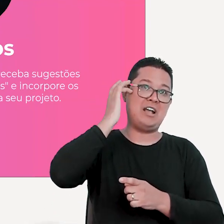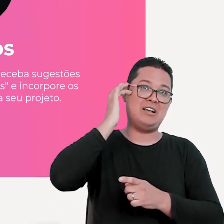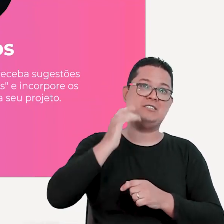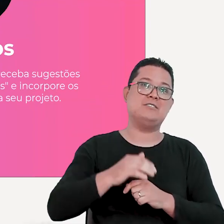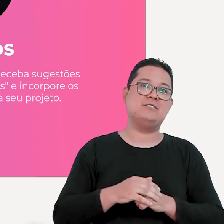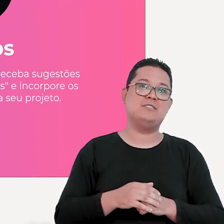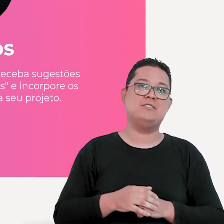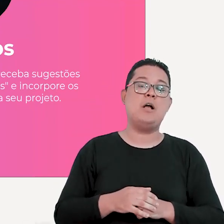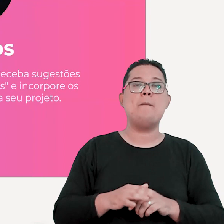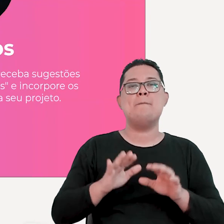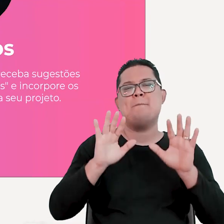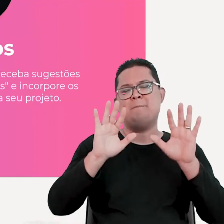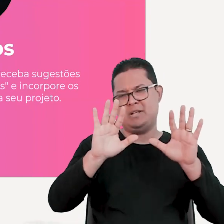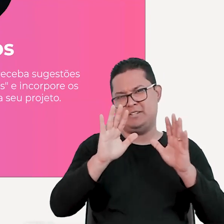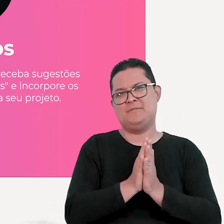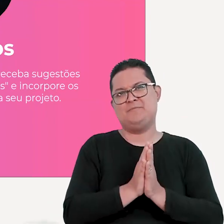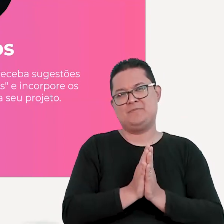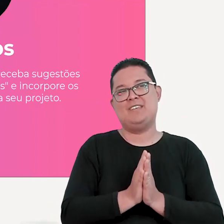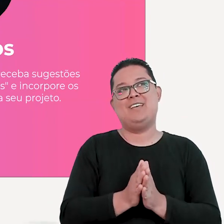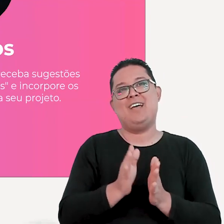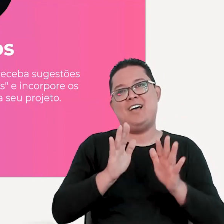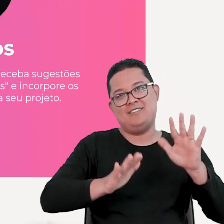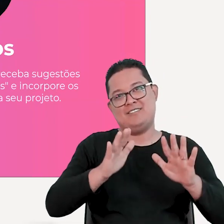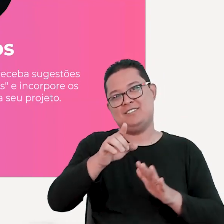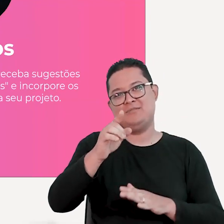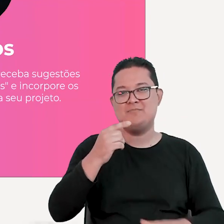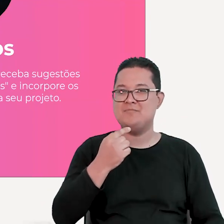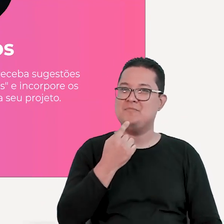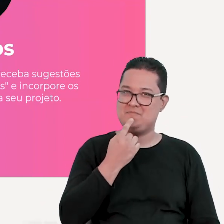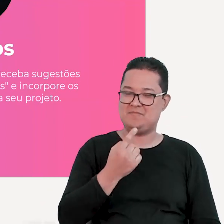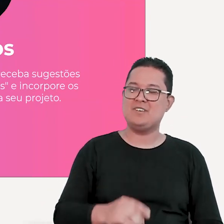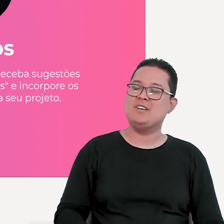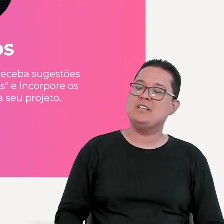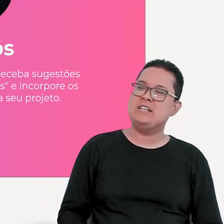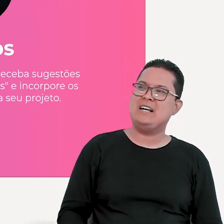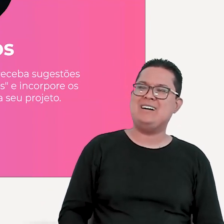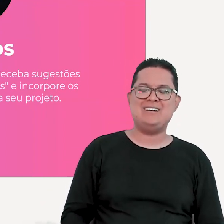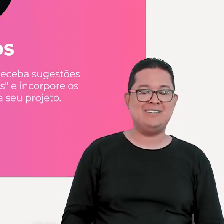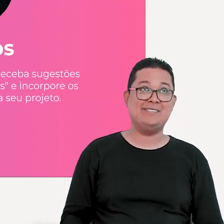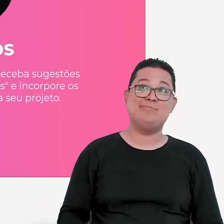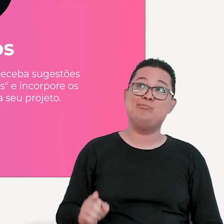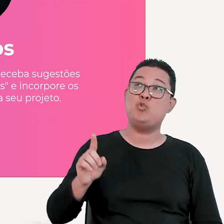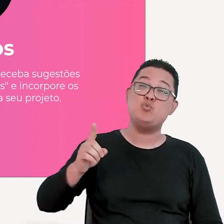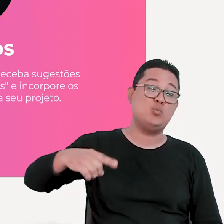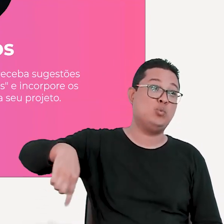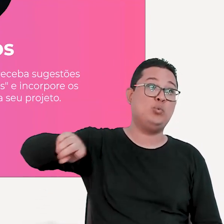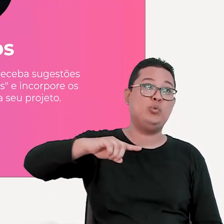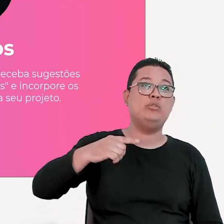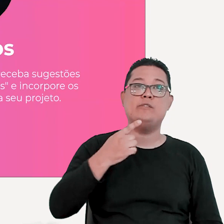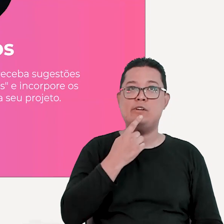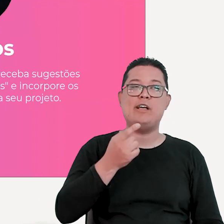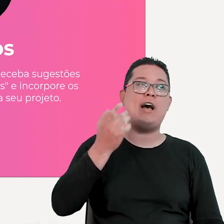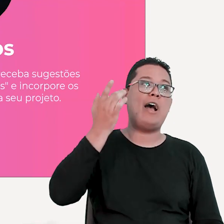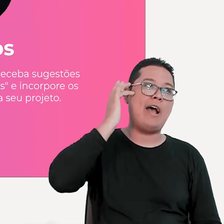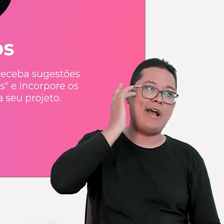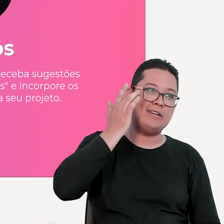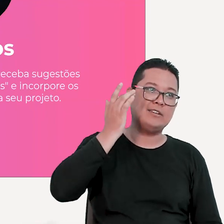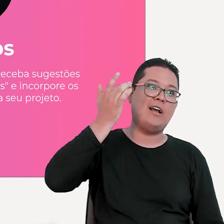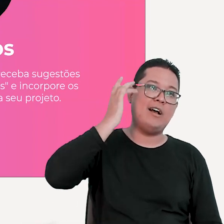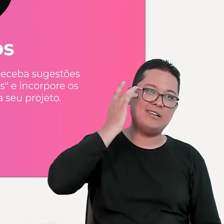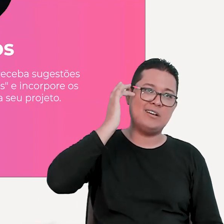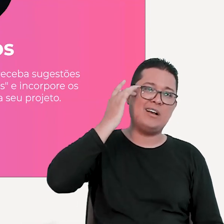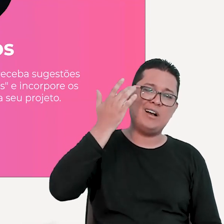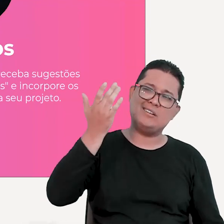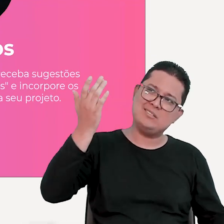de texto. É chato, dependendo da situação, sim, mas abram a cabeça de vocês no sentido de